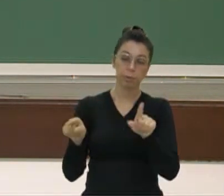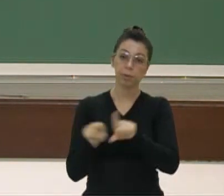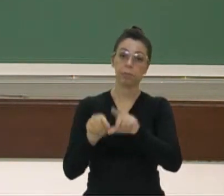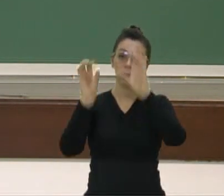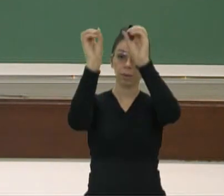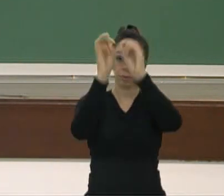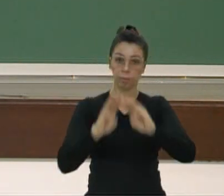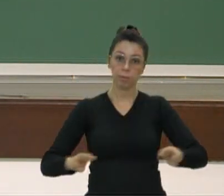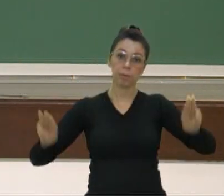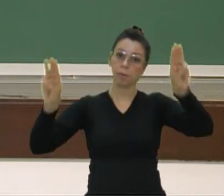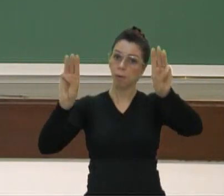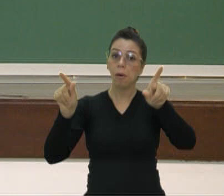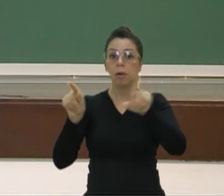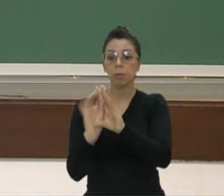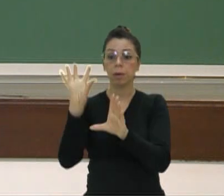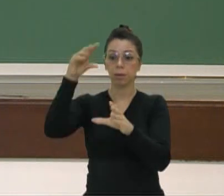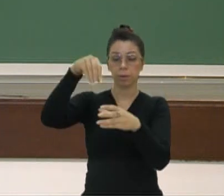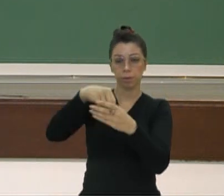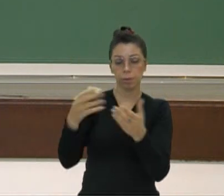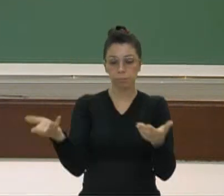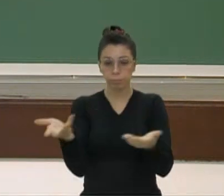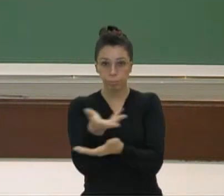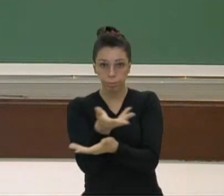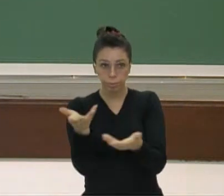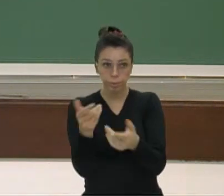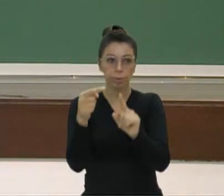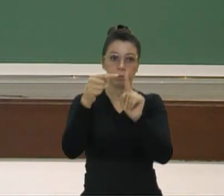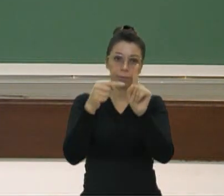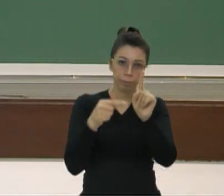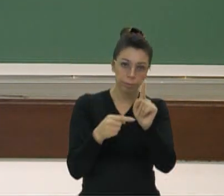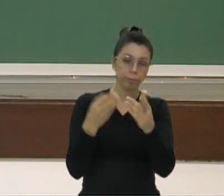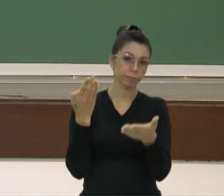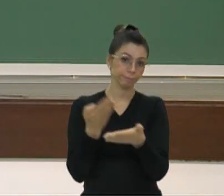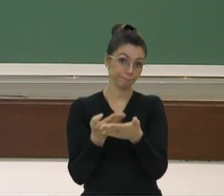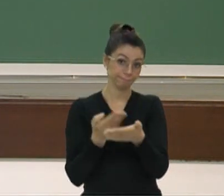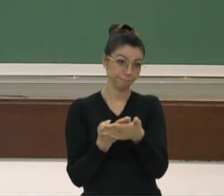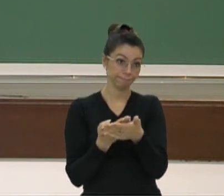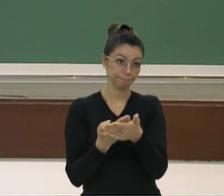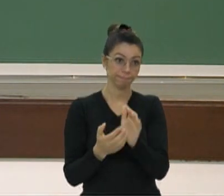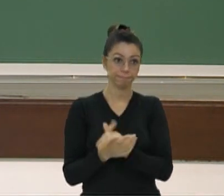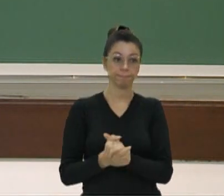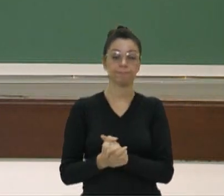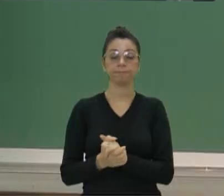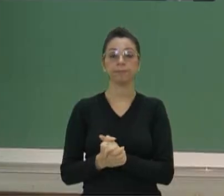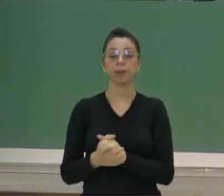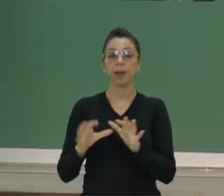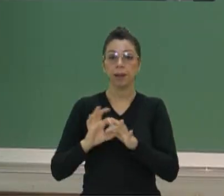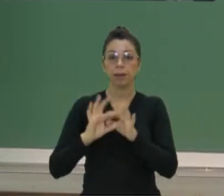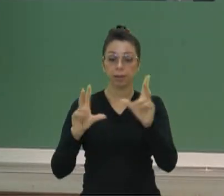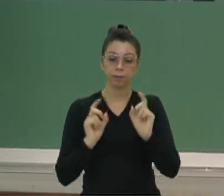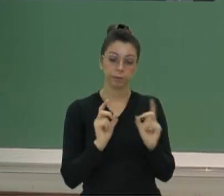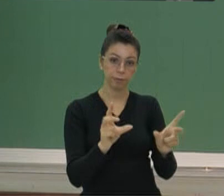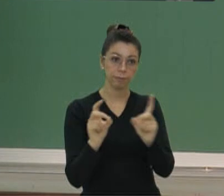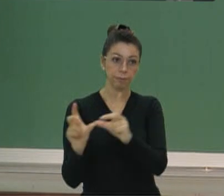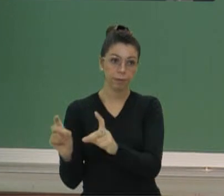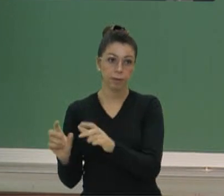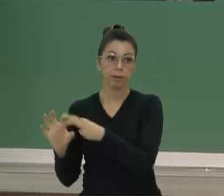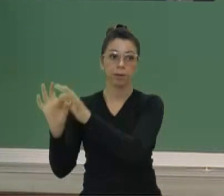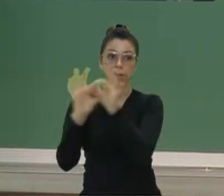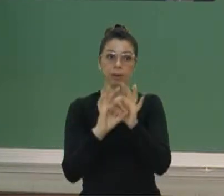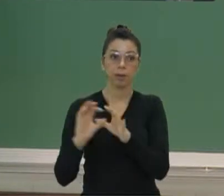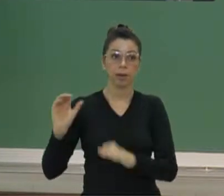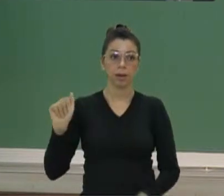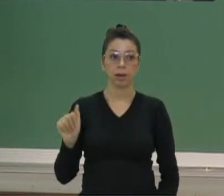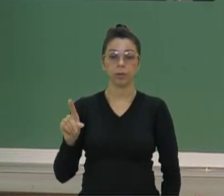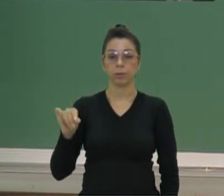E tem vários tipos, que nós vimos em sala, nas nossas aulas. O livre comércio, a união